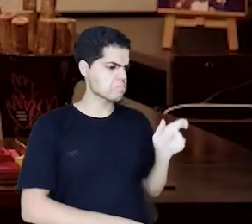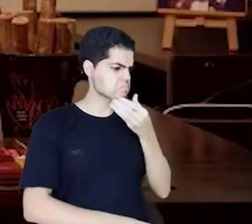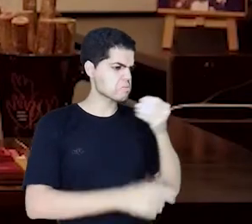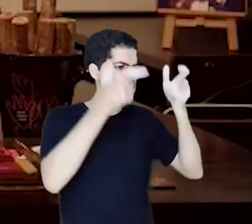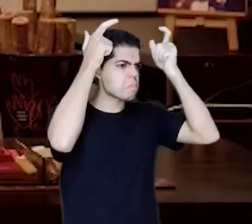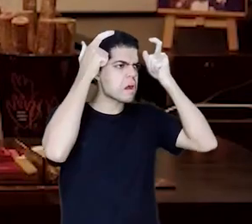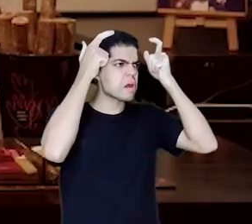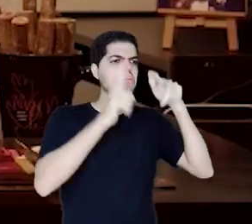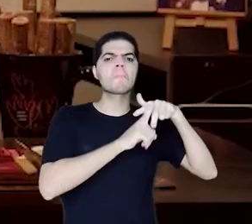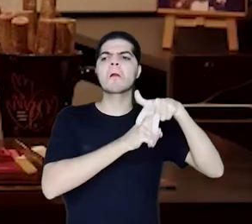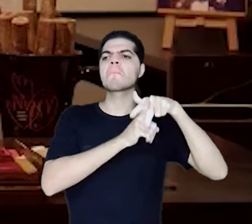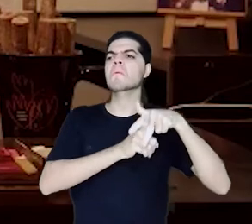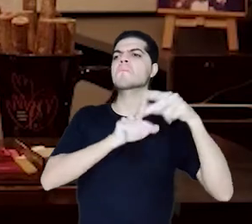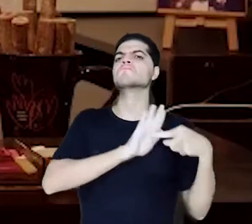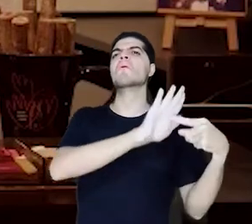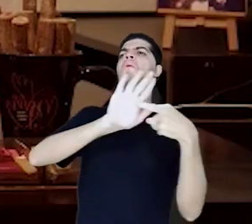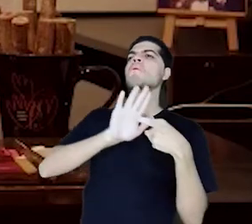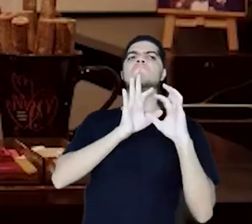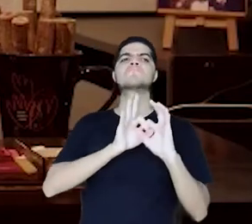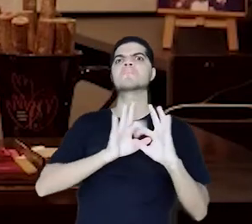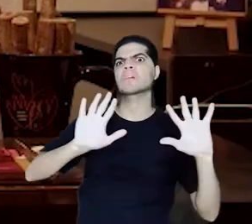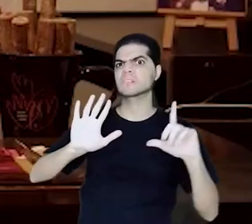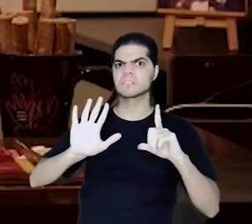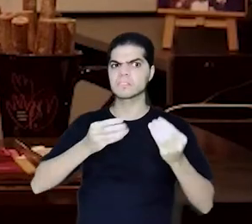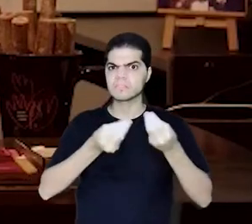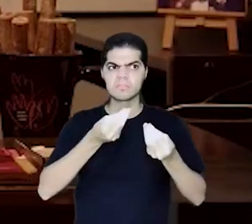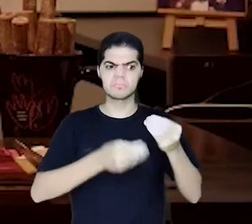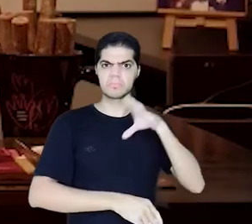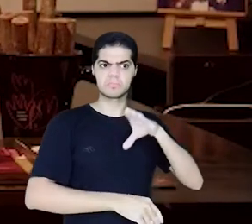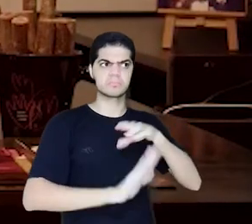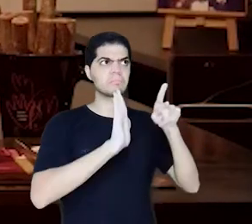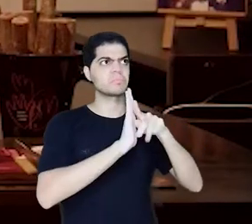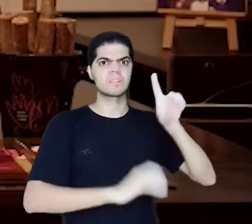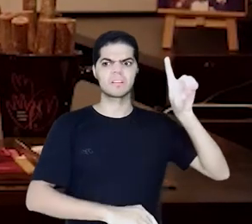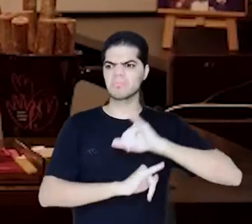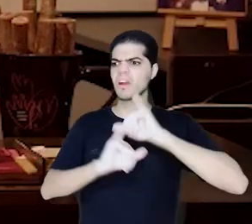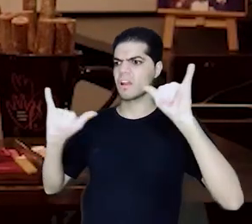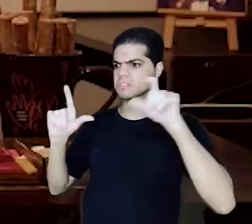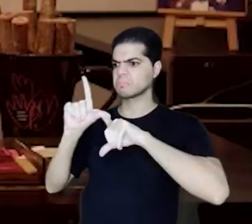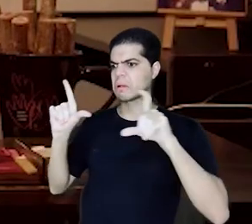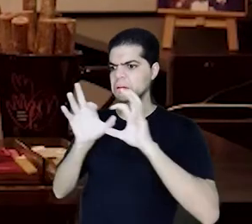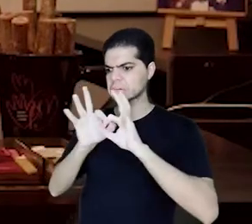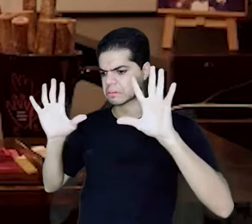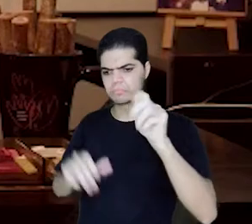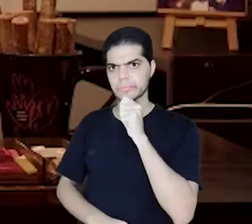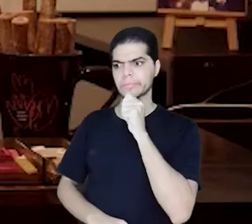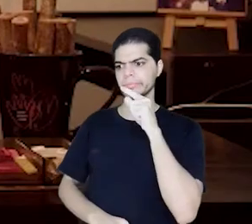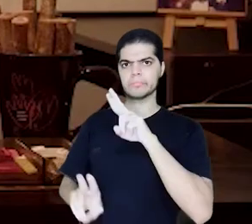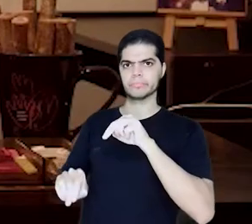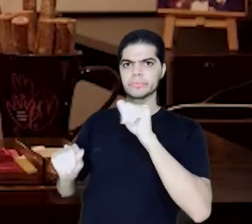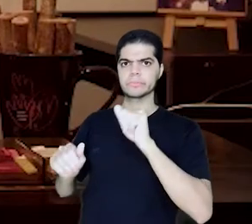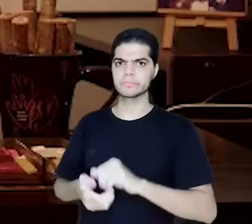príncipe ter arrancado fora os laços da coroa portuguesa e declarado uma independência que nunca foi uma